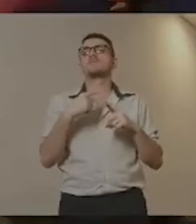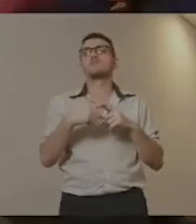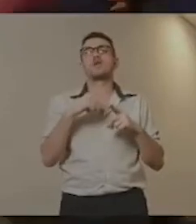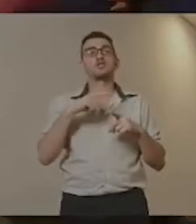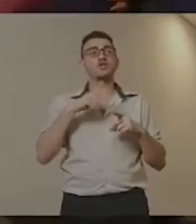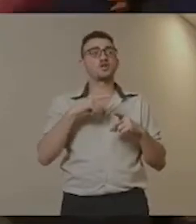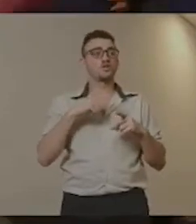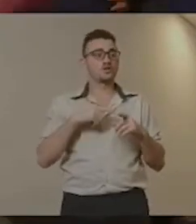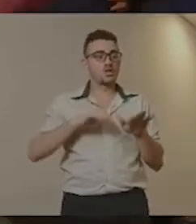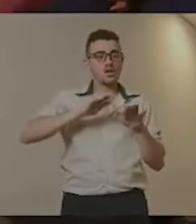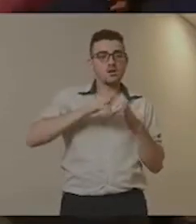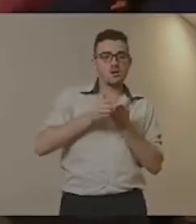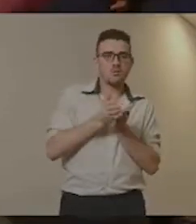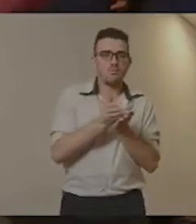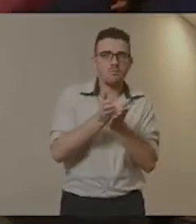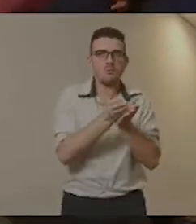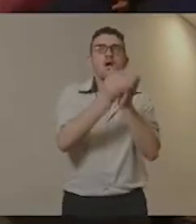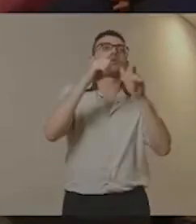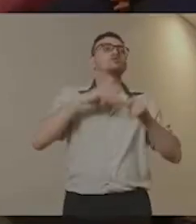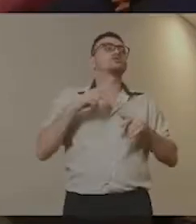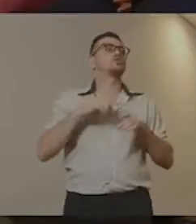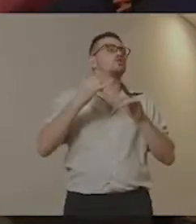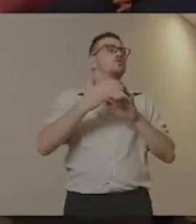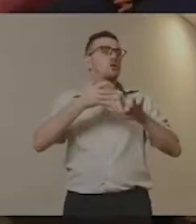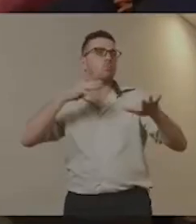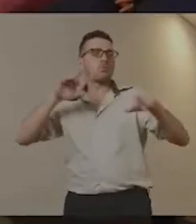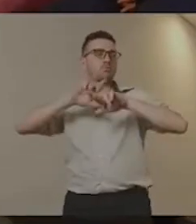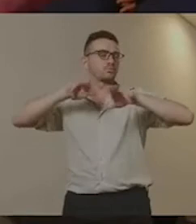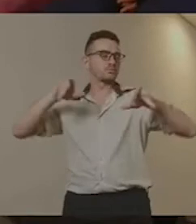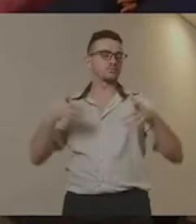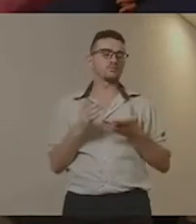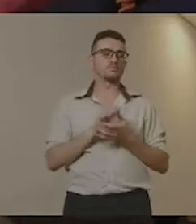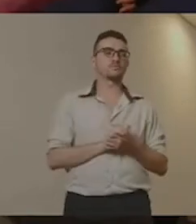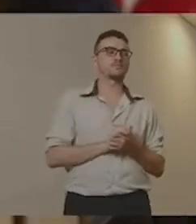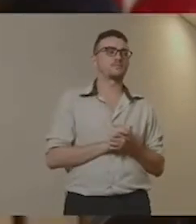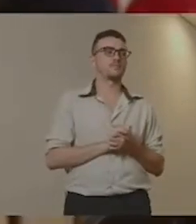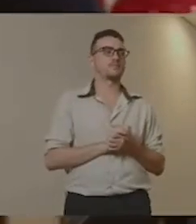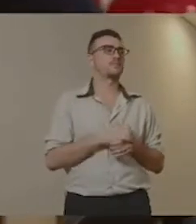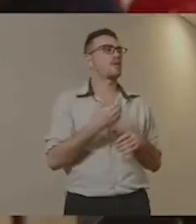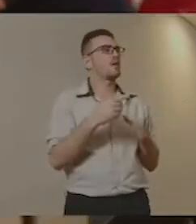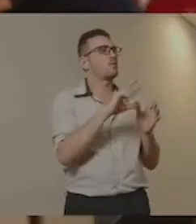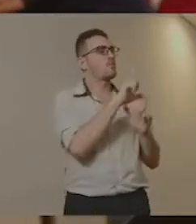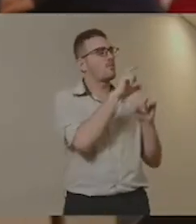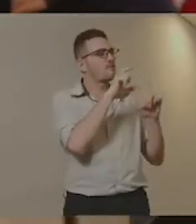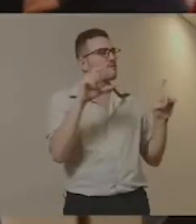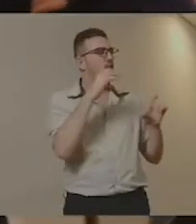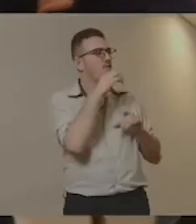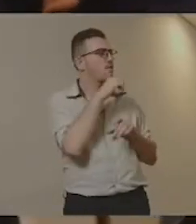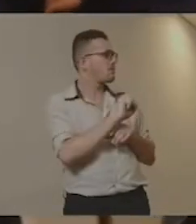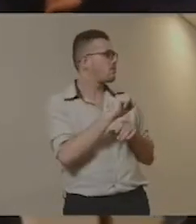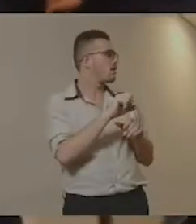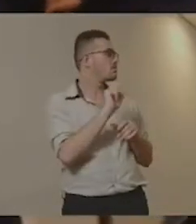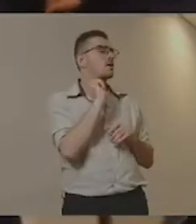favor. Paulo Freire. A frase é a seguinte: a educação não transforma o mundo, a educação transforma pessoas